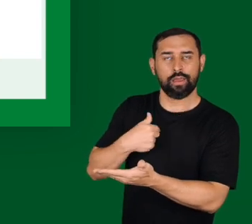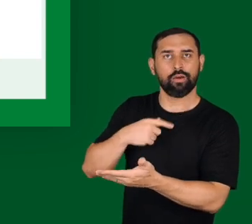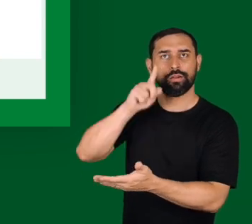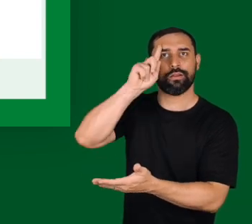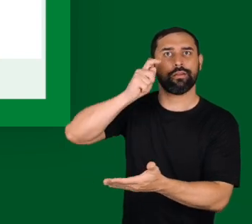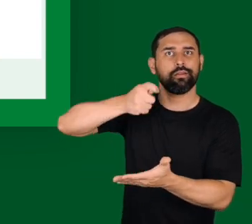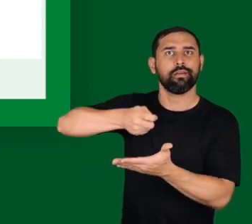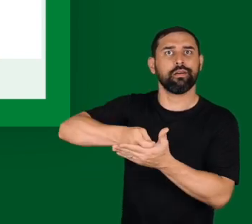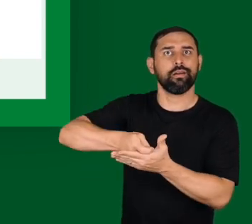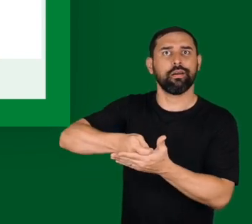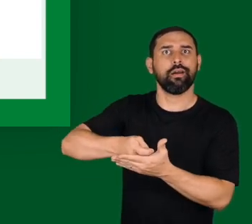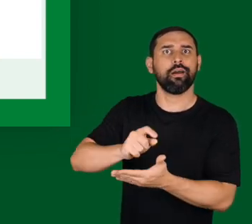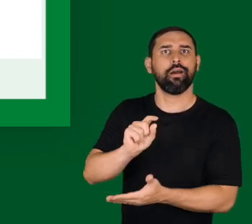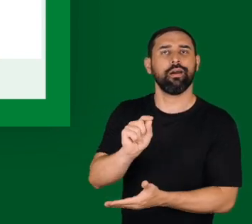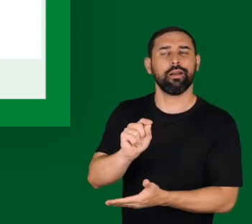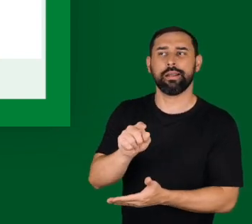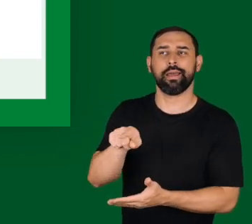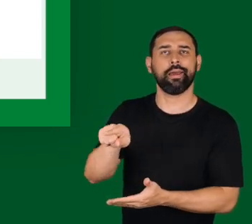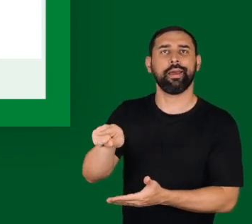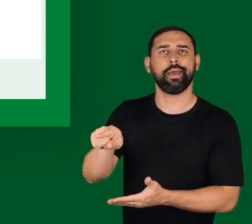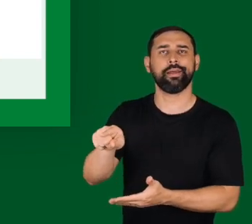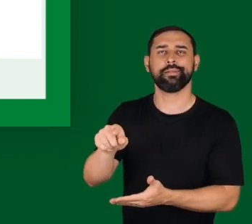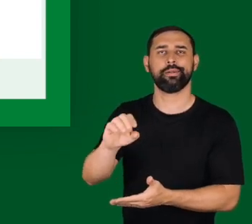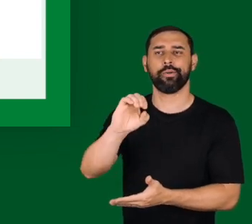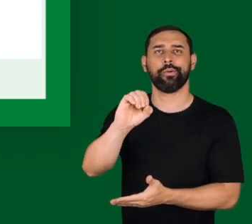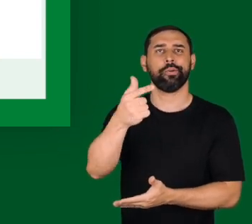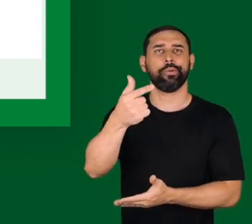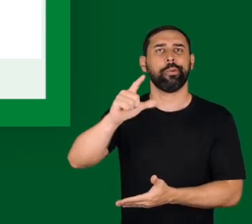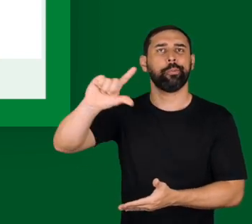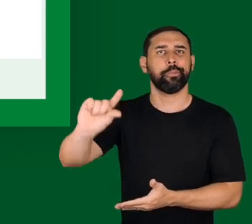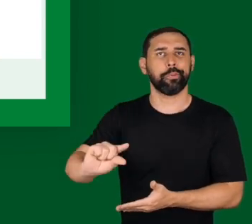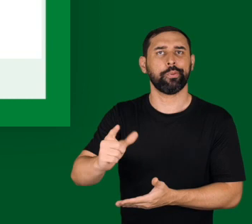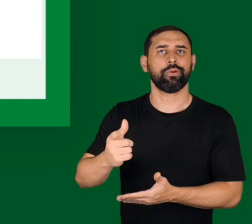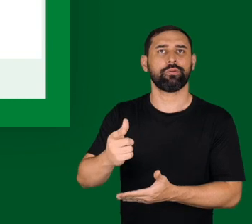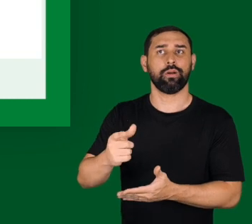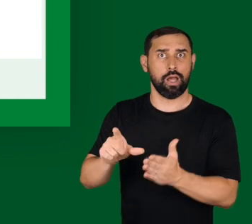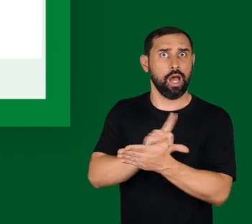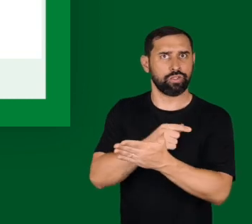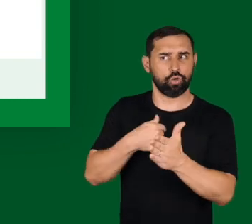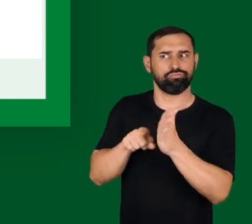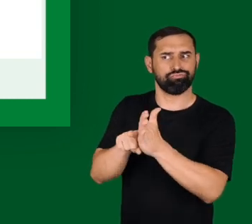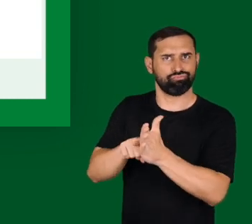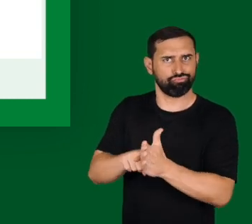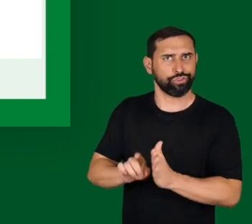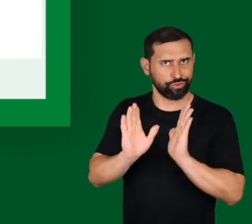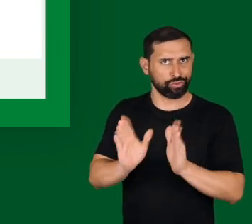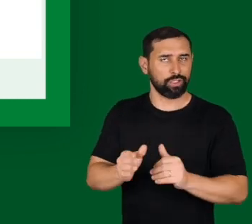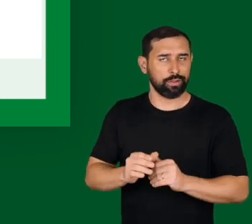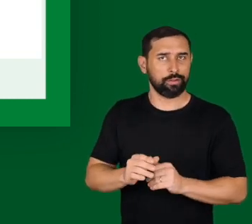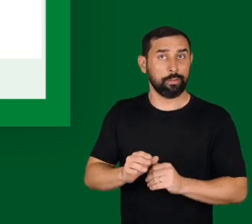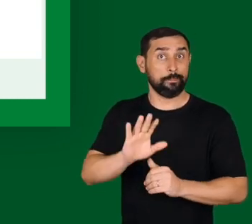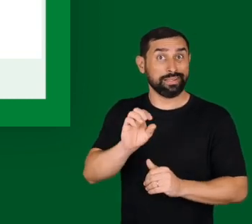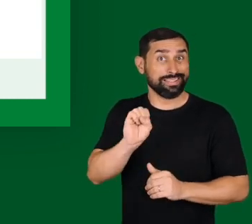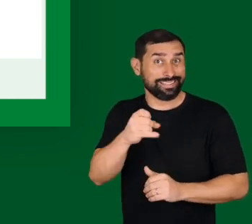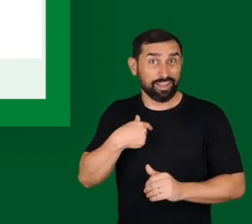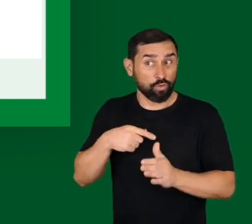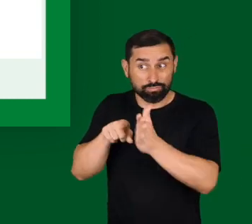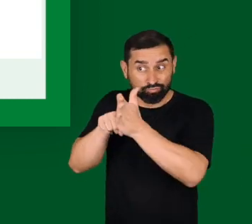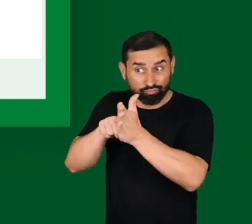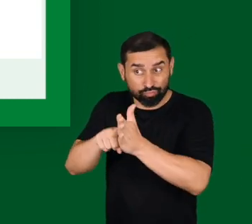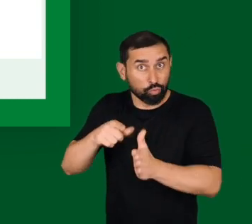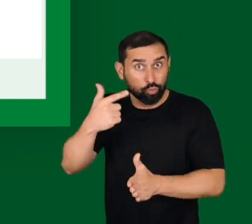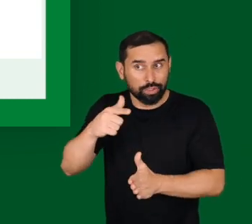decidi, do ponto de vista clínico, né, ou porque ele era um bebê asfixiado, ou que eu já tinha monitorização, mas se eu não